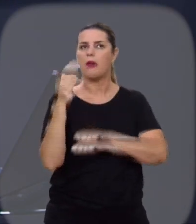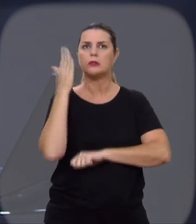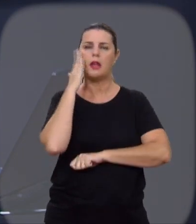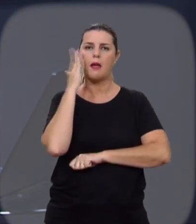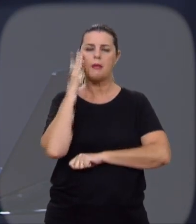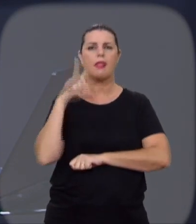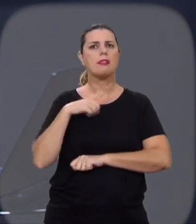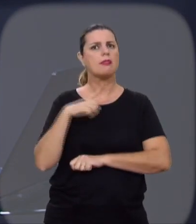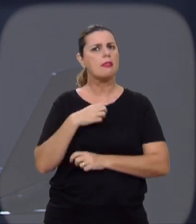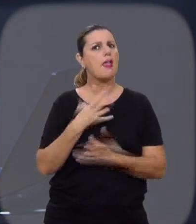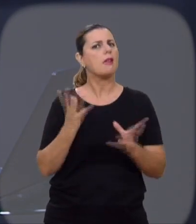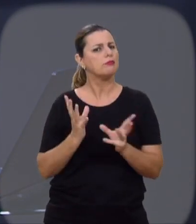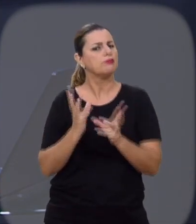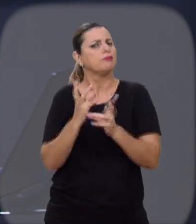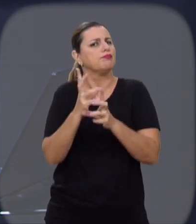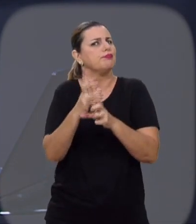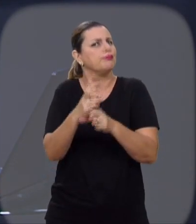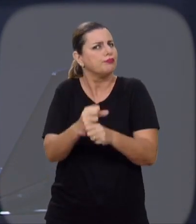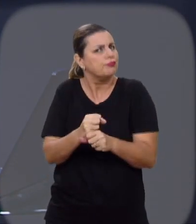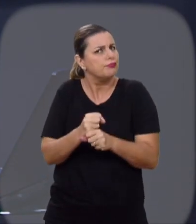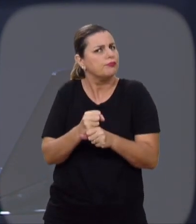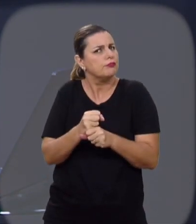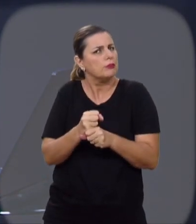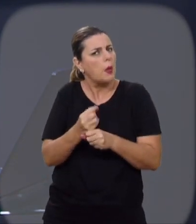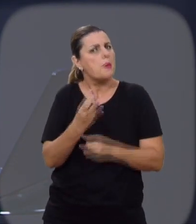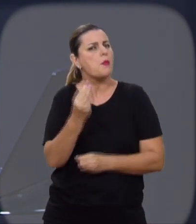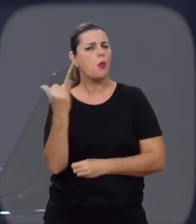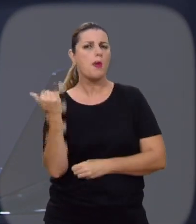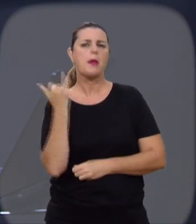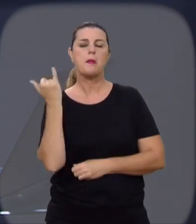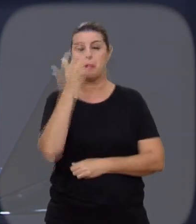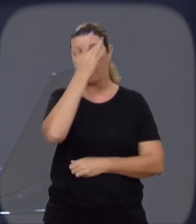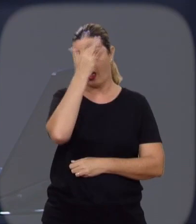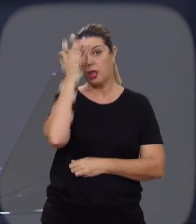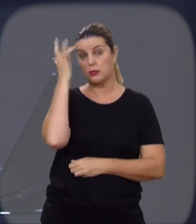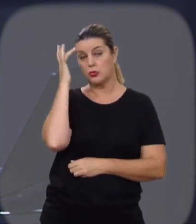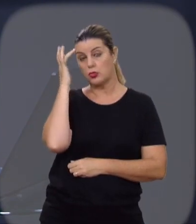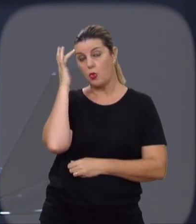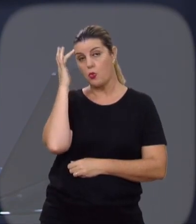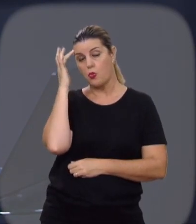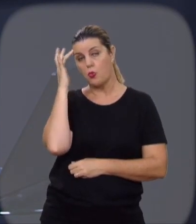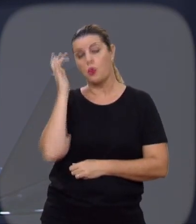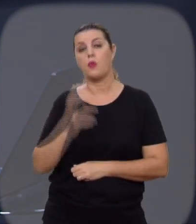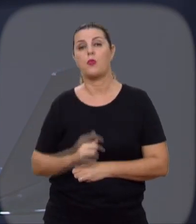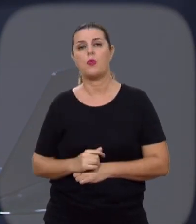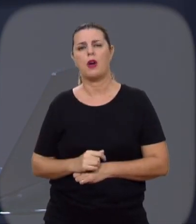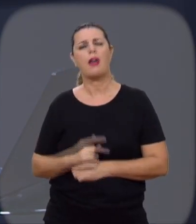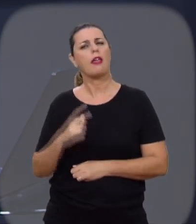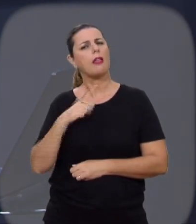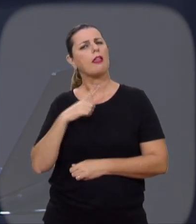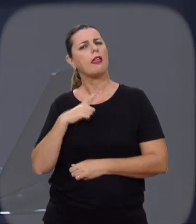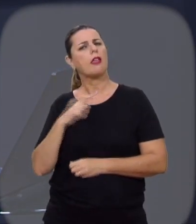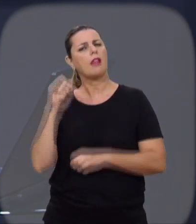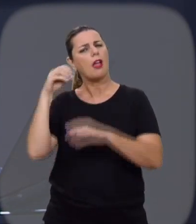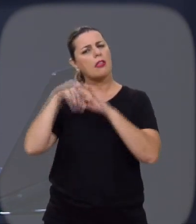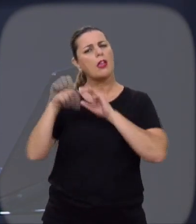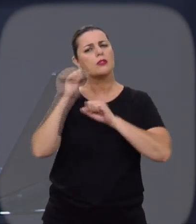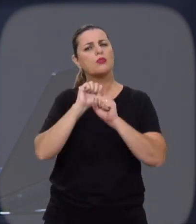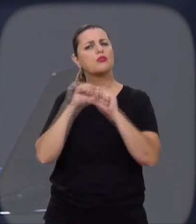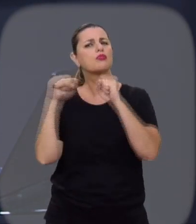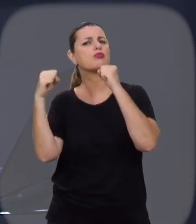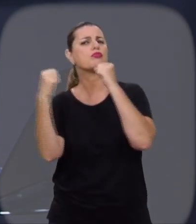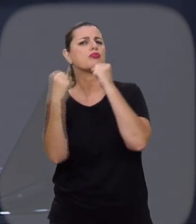uma demanda, existe uma quantidade importante de pessoas que estão na nossa